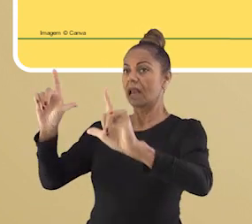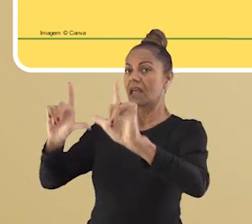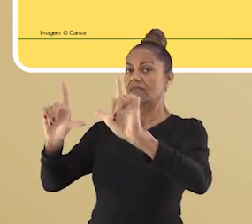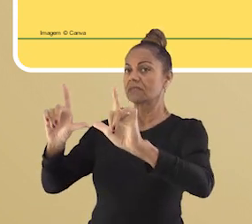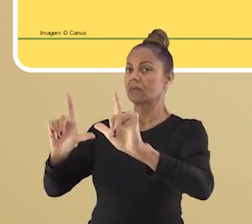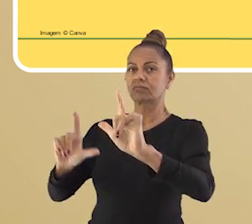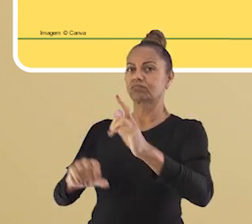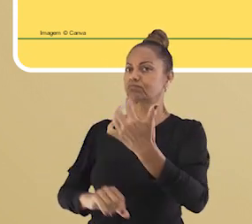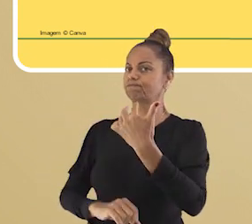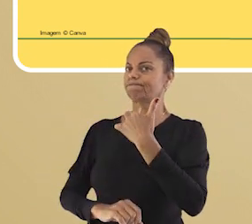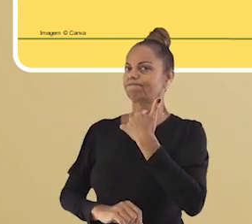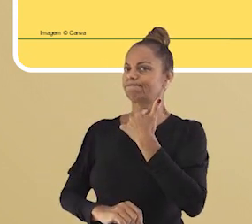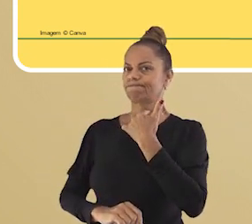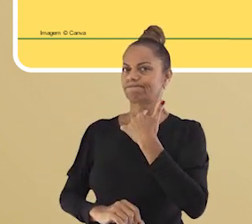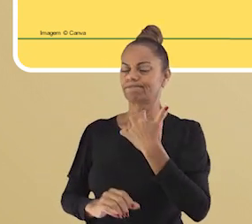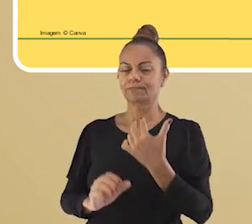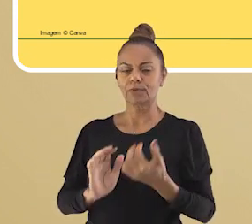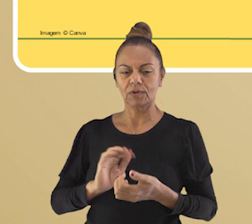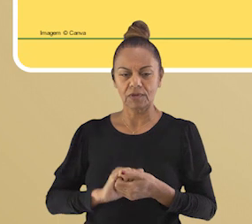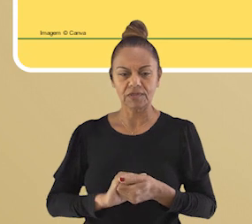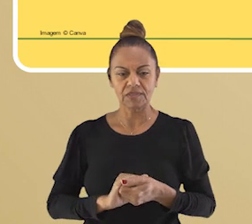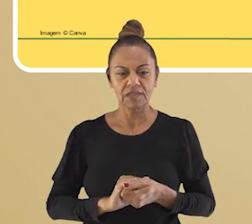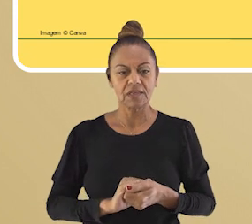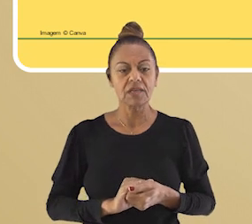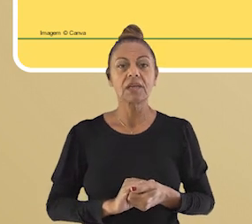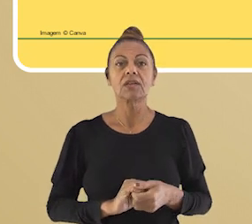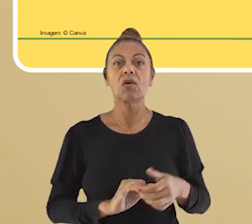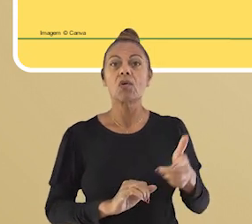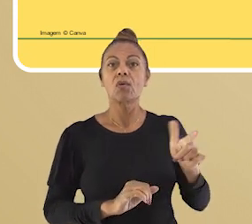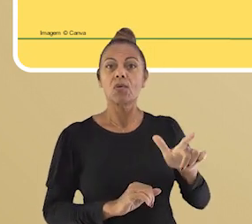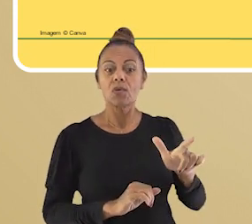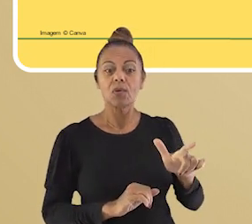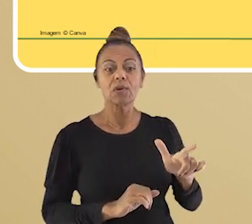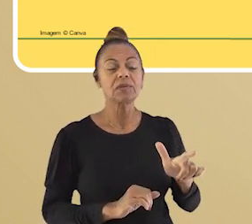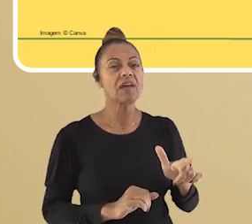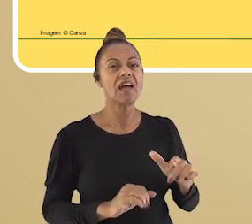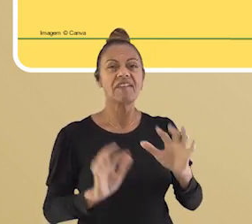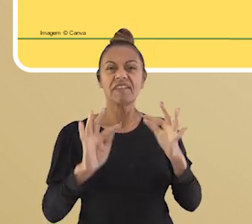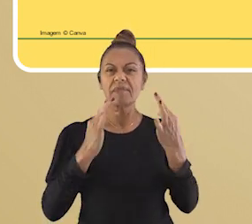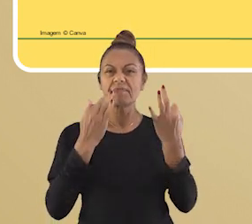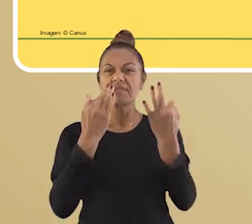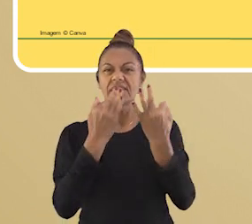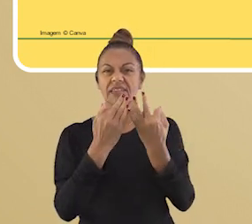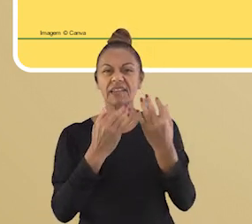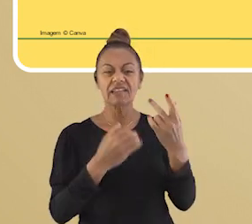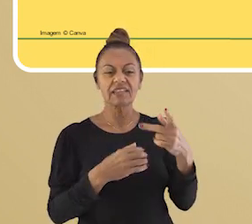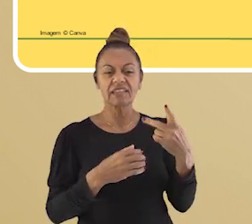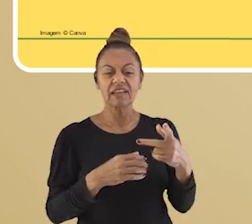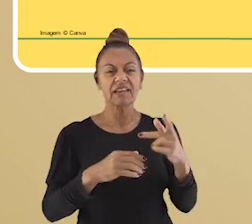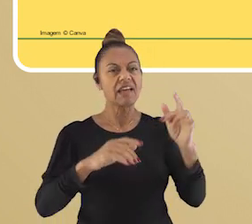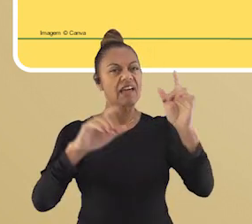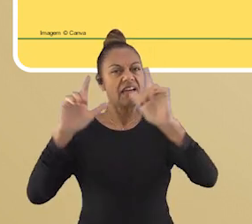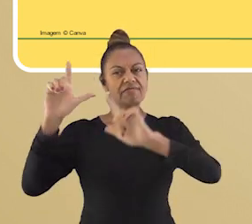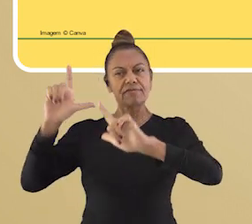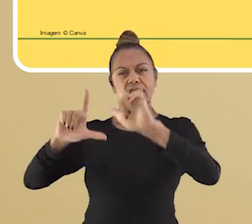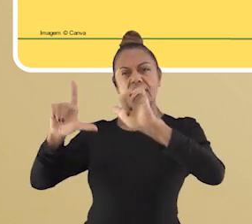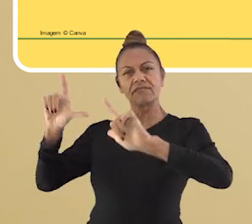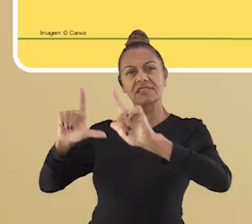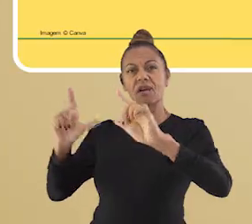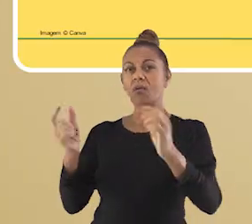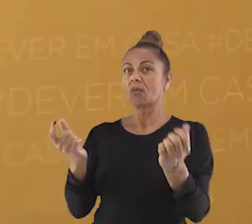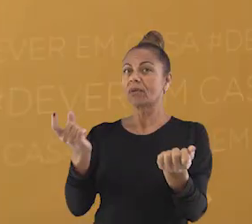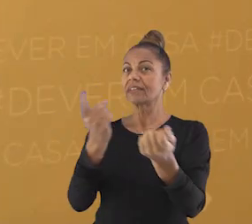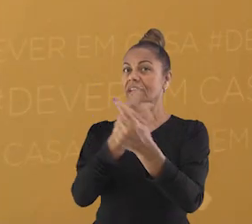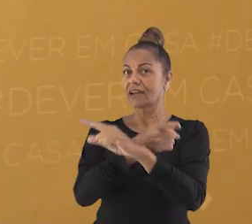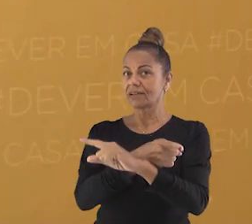antes. Já lá na casa do Jonas, a família dele não se importa se ele vai fazer os deveres antes ou depois de ver televisão,